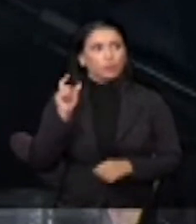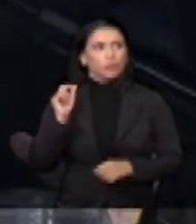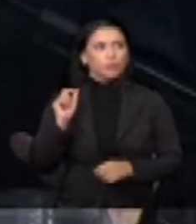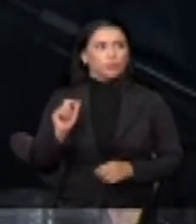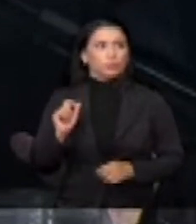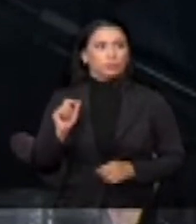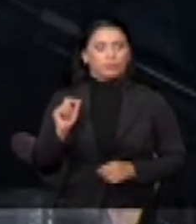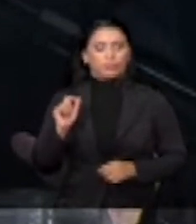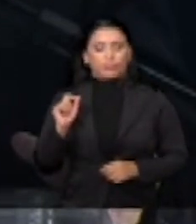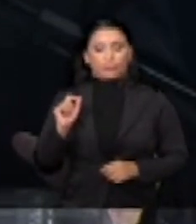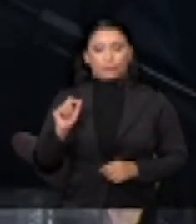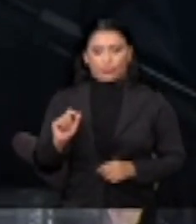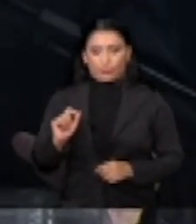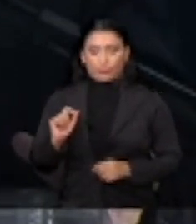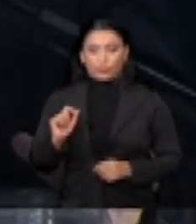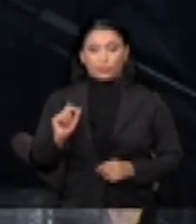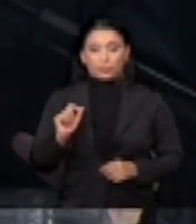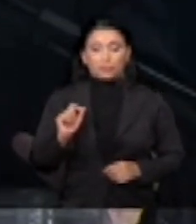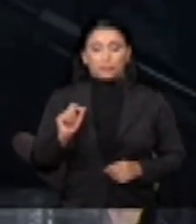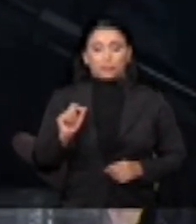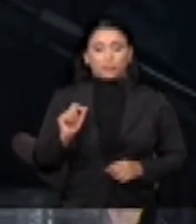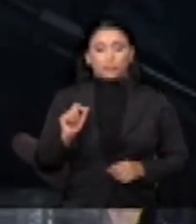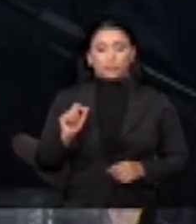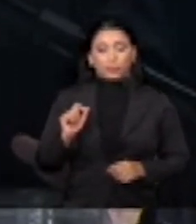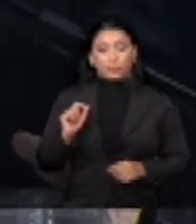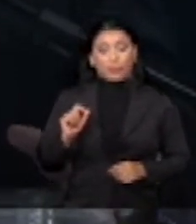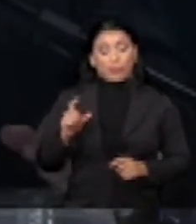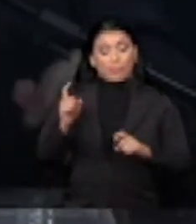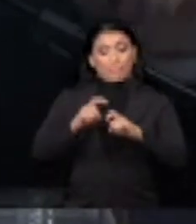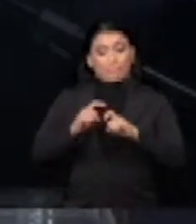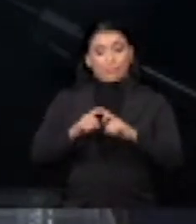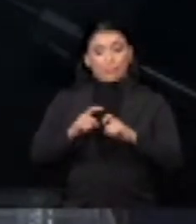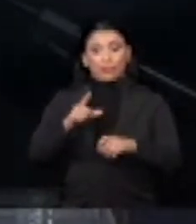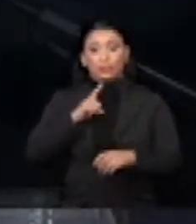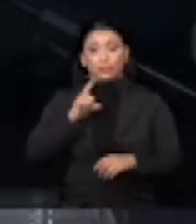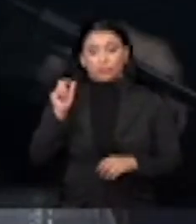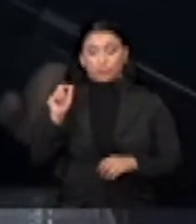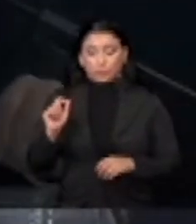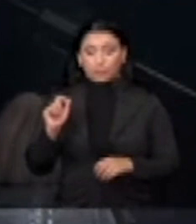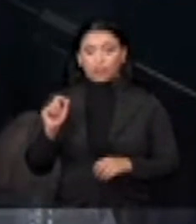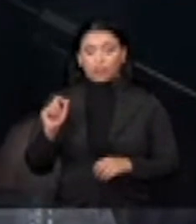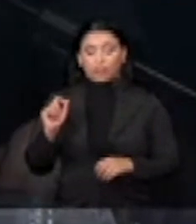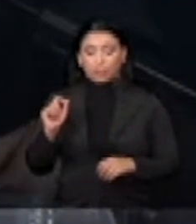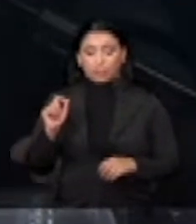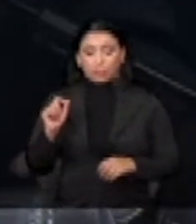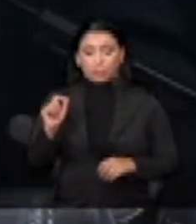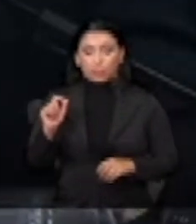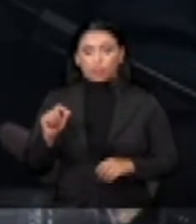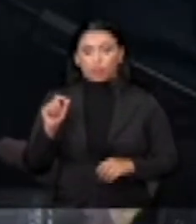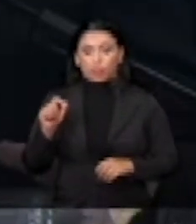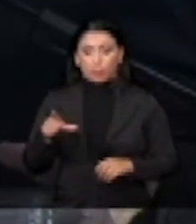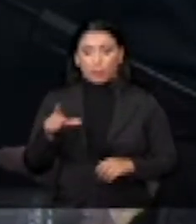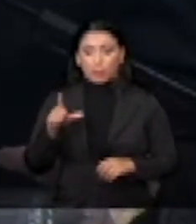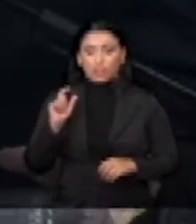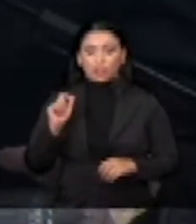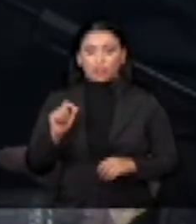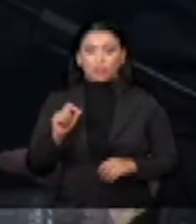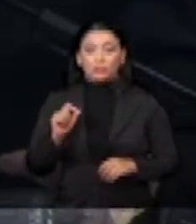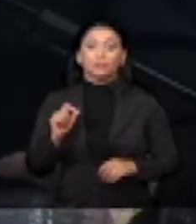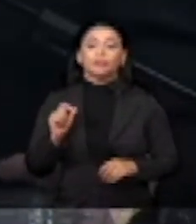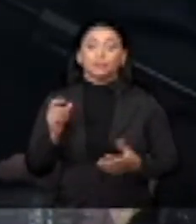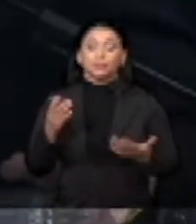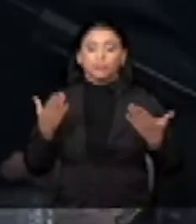lembrem-se médico cuida da vida baixa uma dosagem errada baixa uma não intubação e tudo